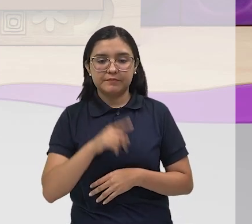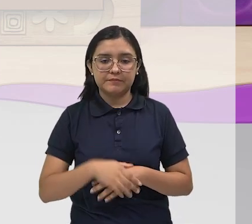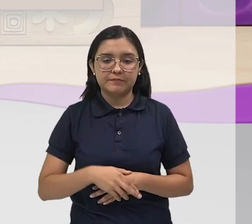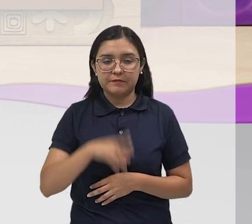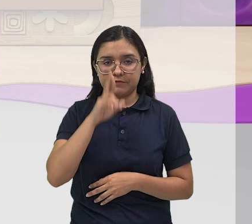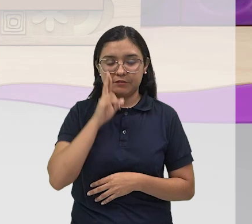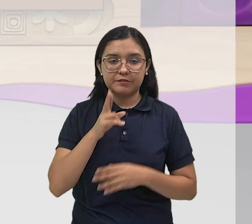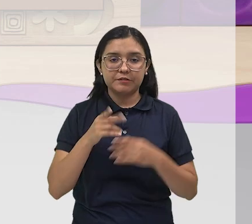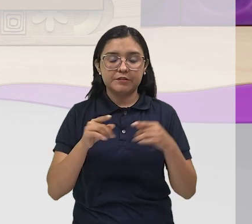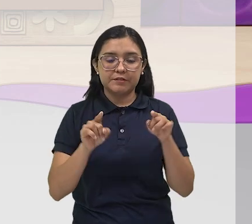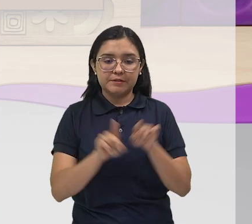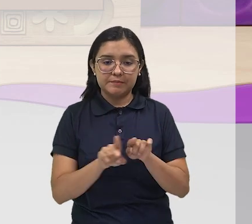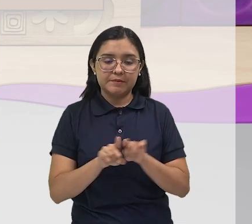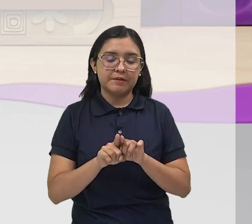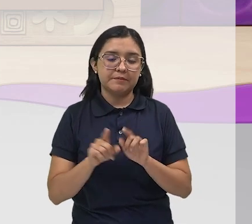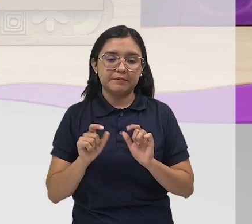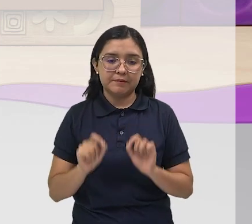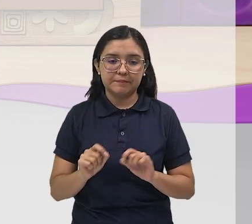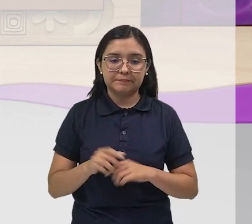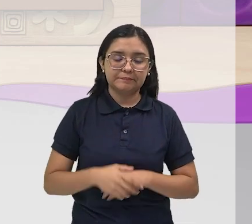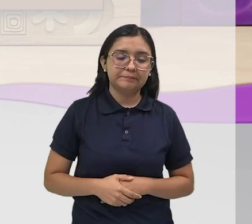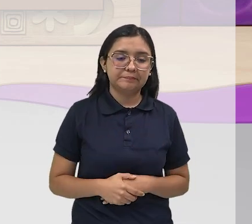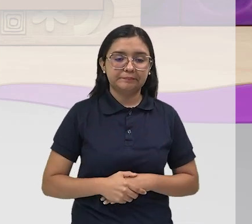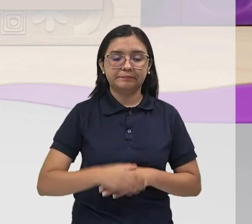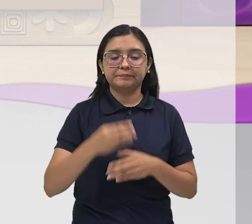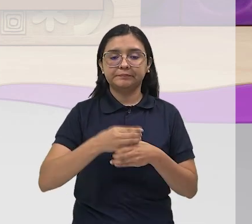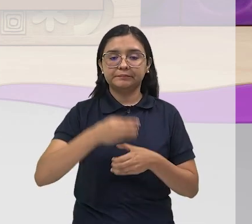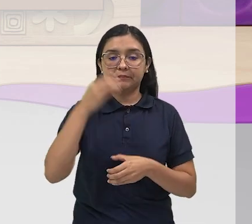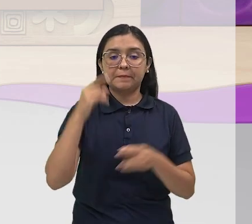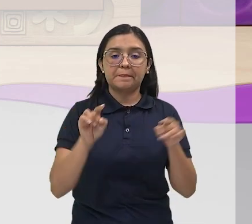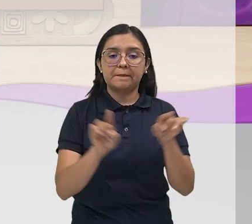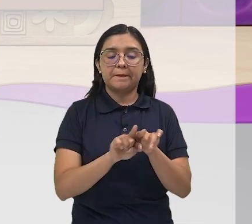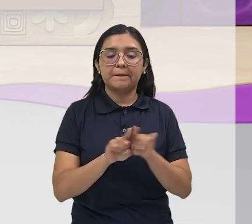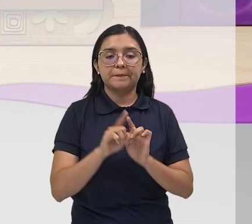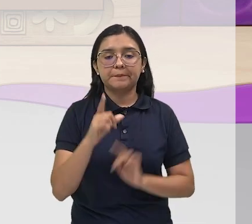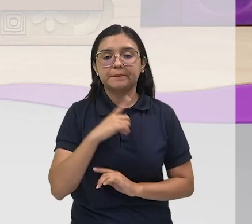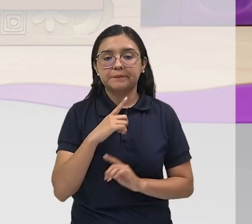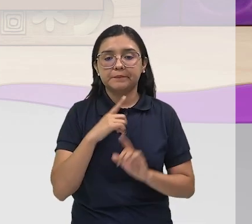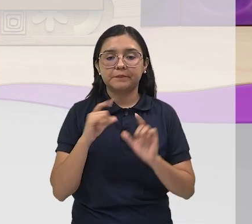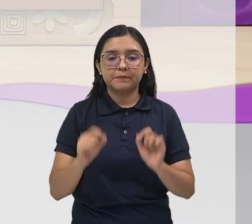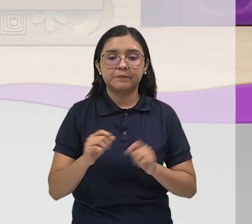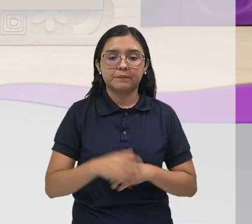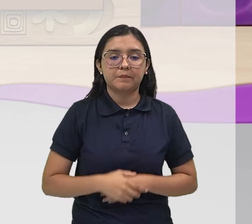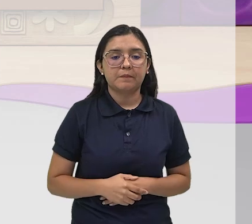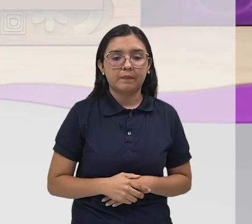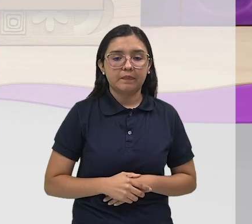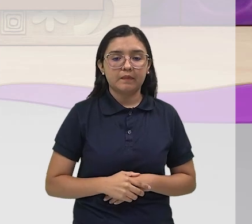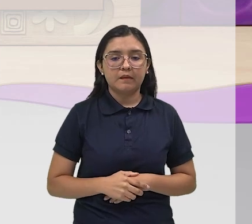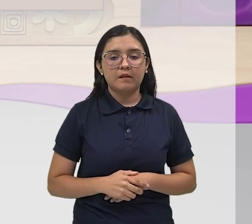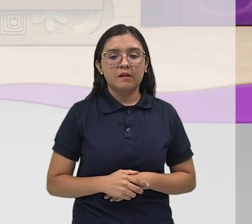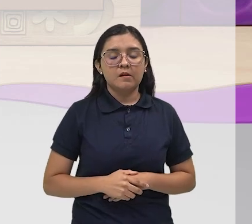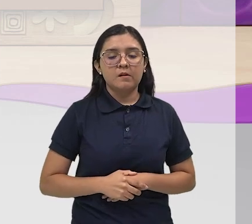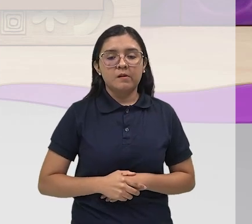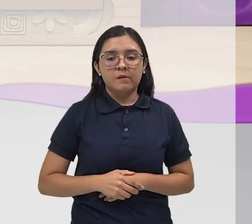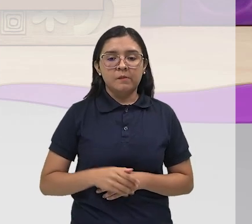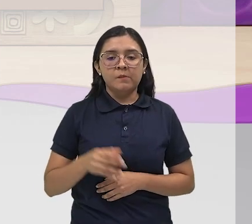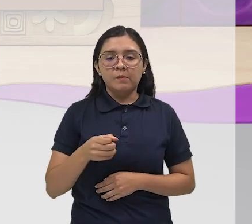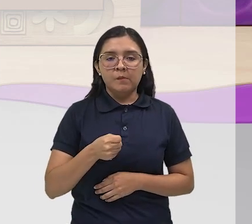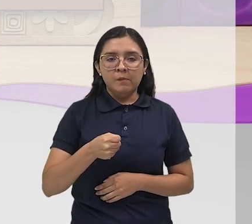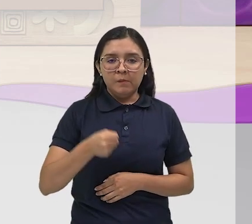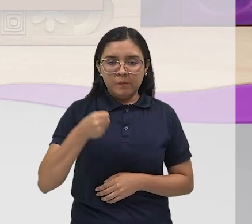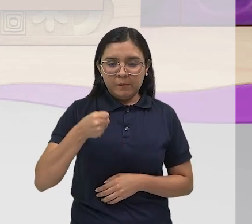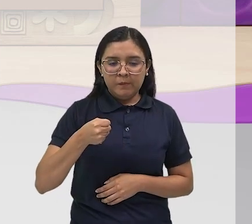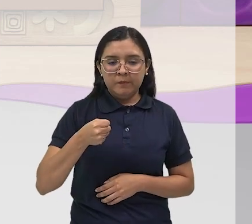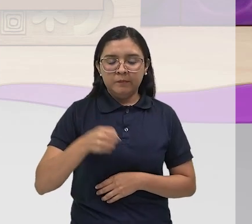né, cilíndrico. Também temos aqui outras imagens, né? Ó, temos